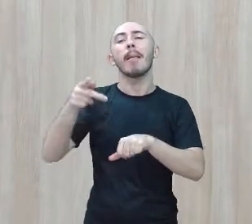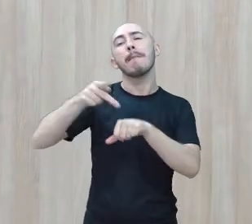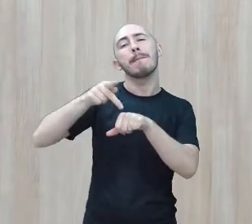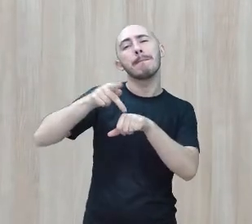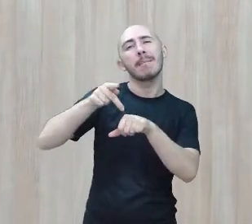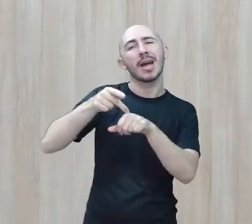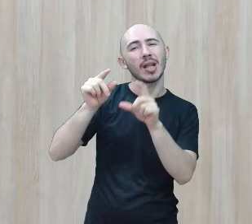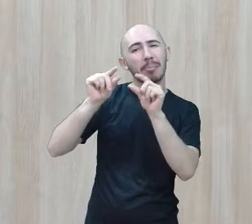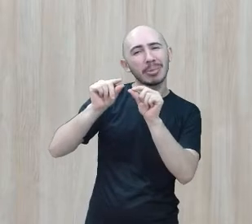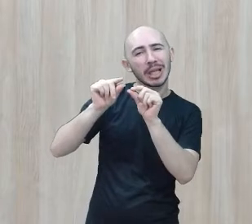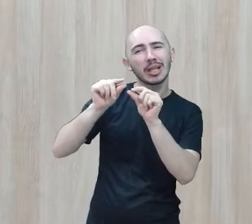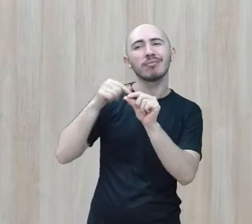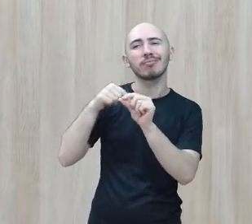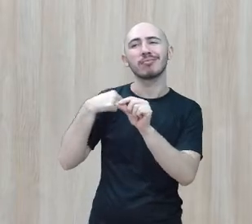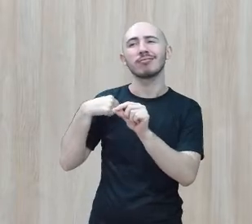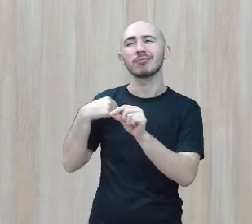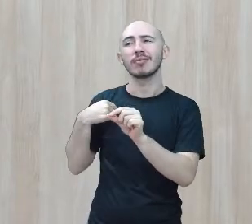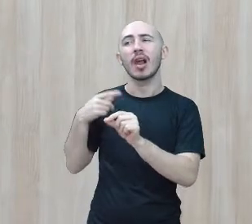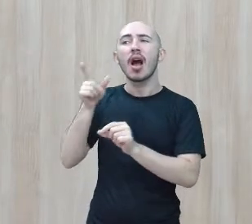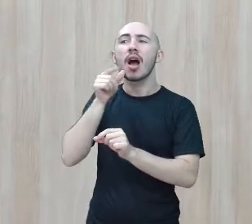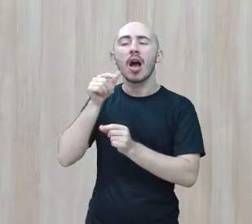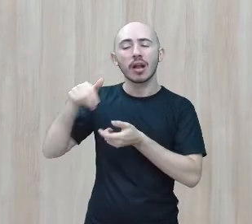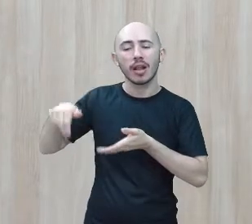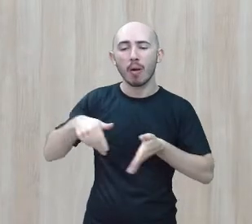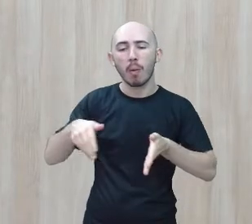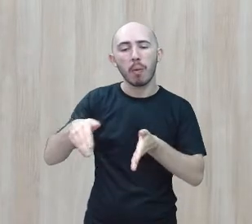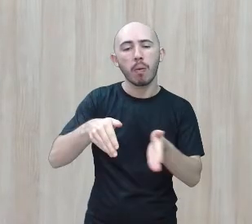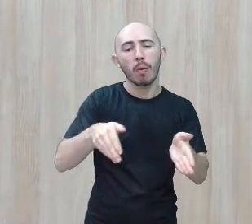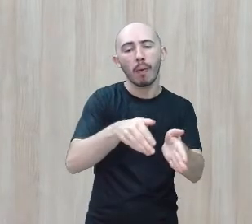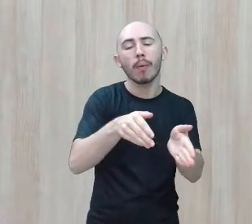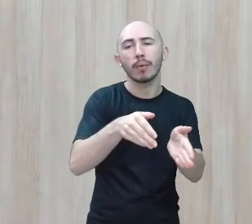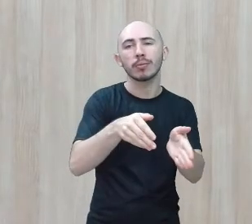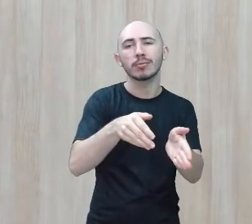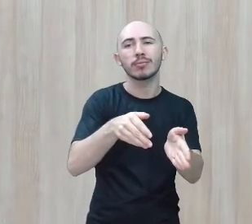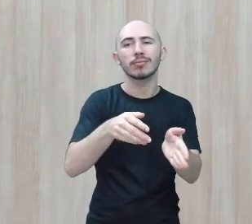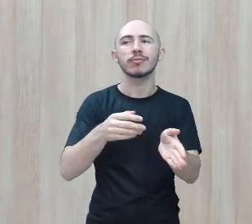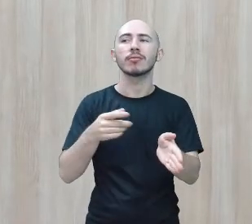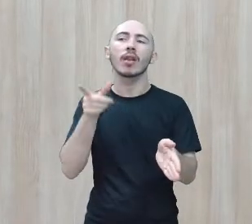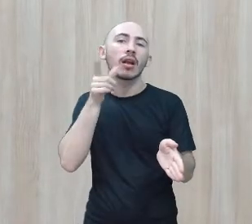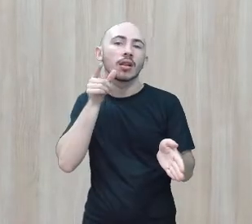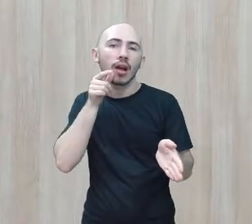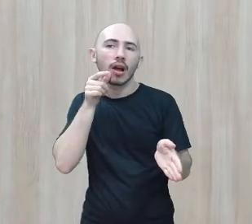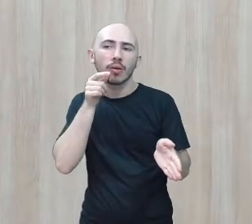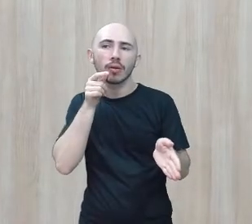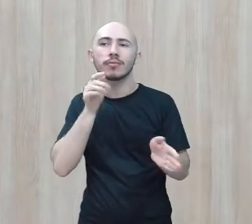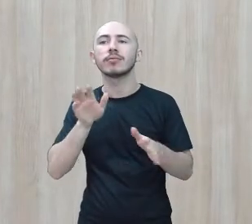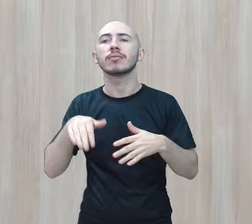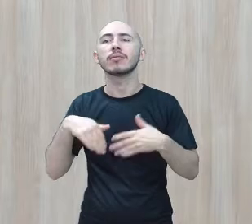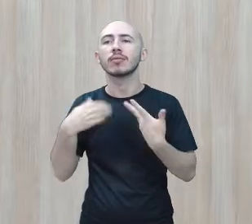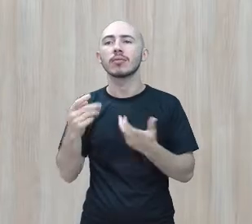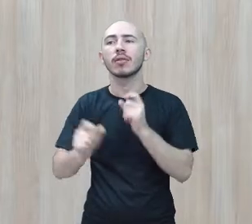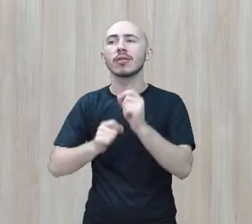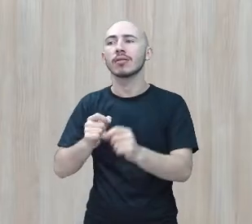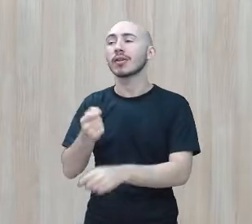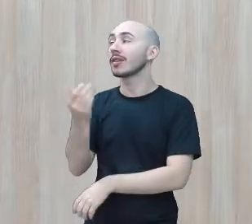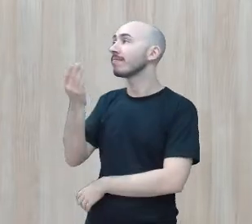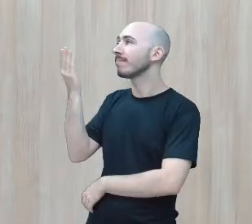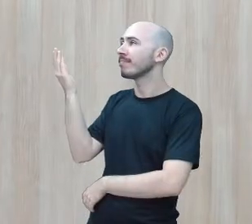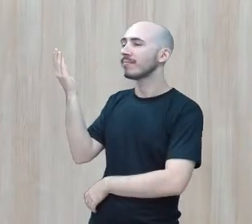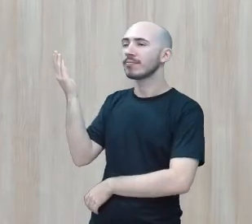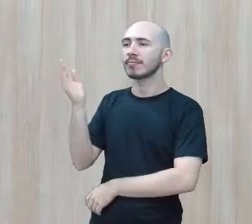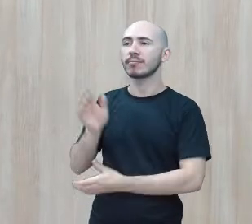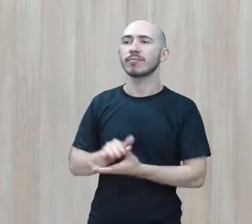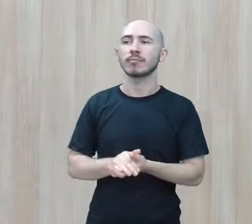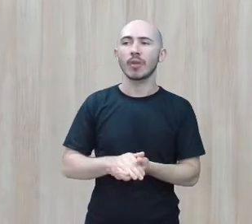para os canais. Dos canais chegam nos rios. E aí esse material é sólido e vai se formar e